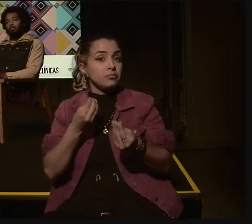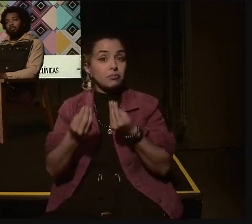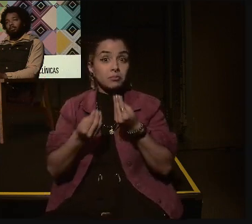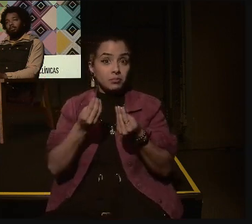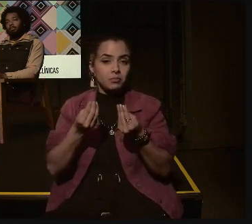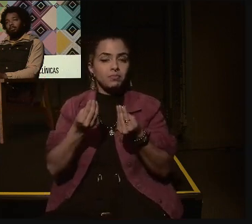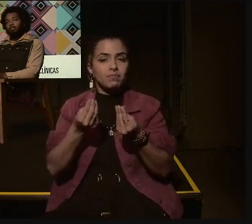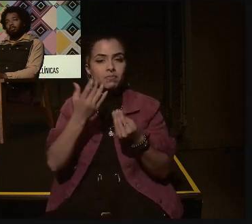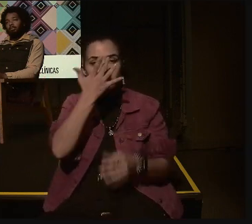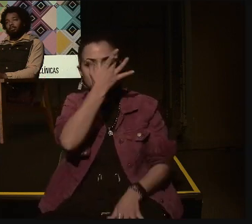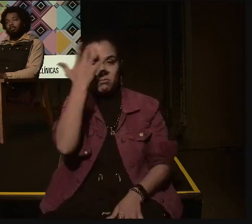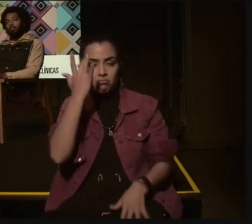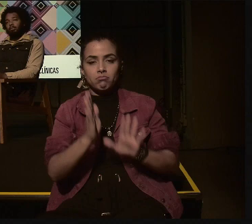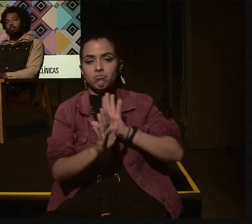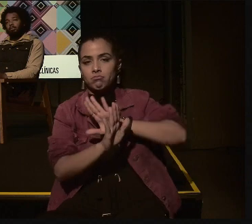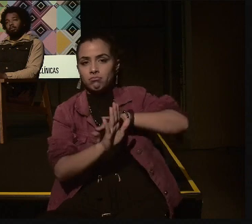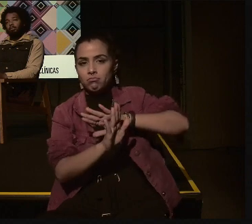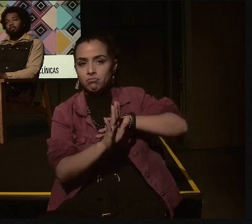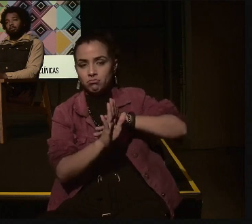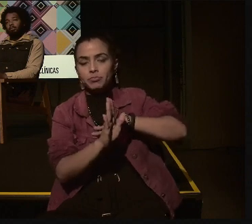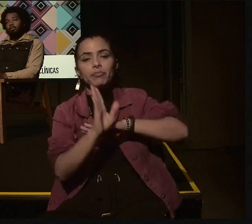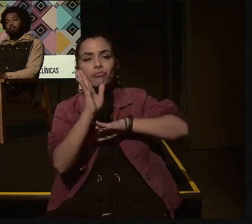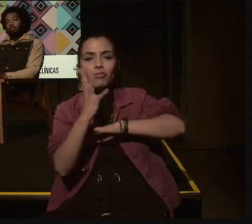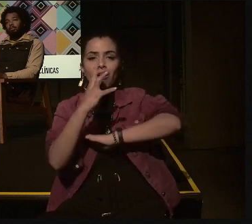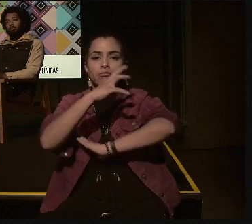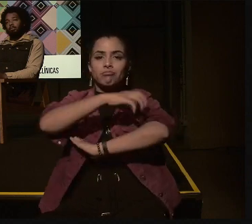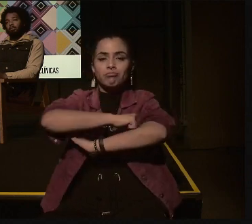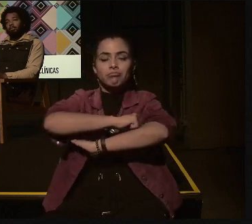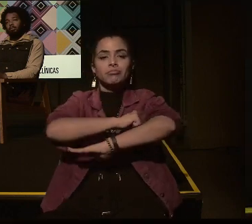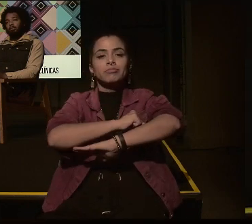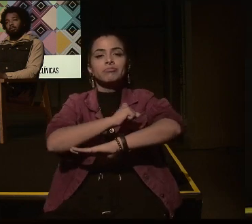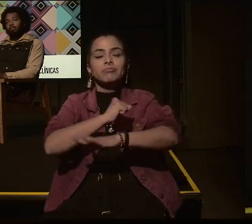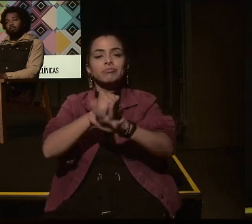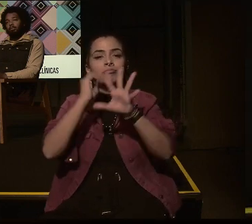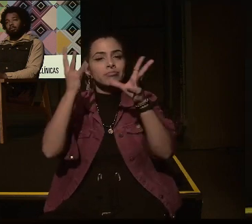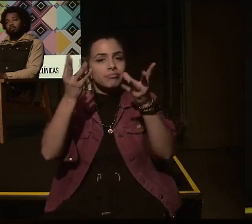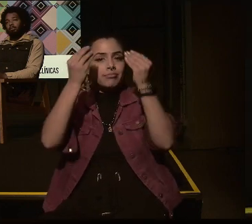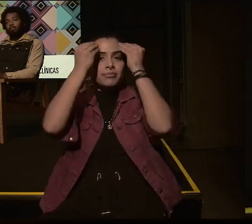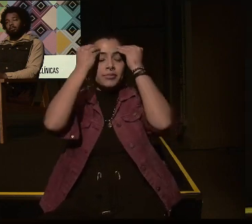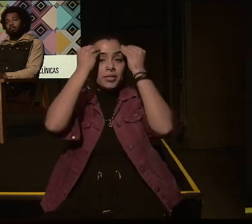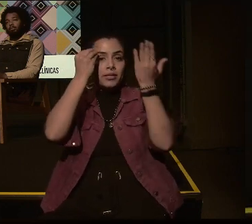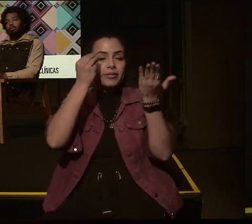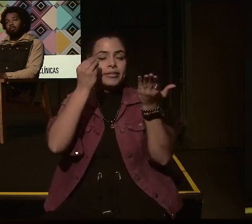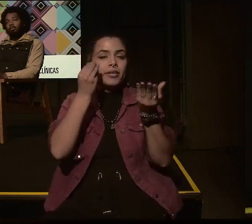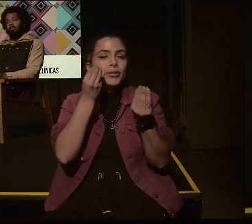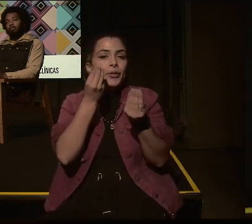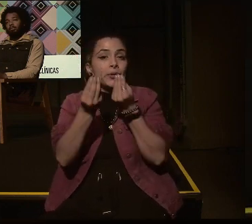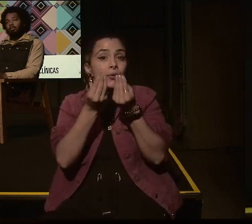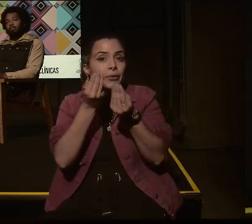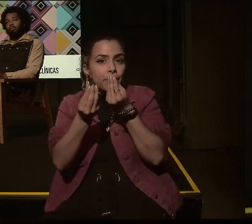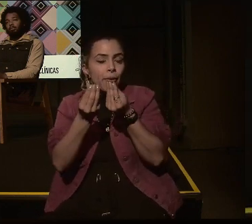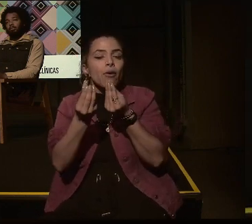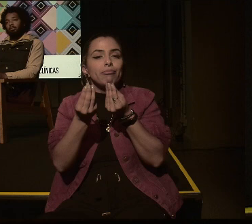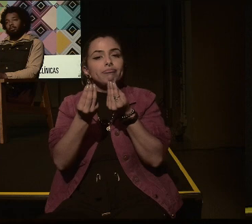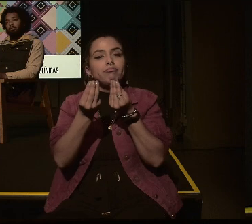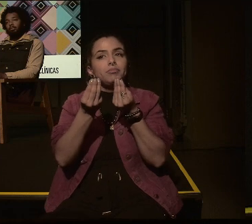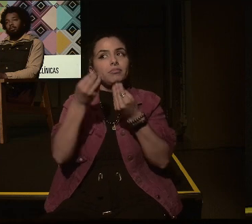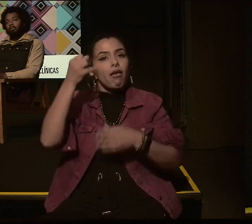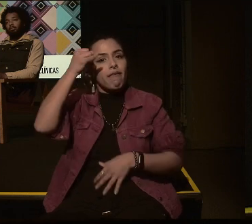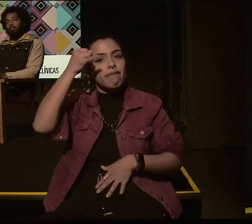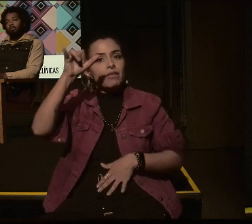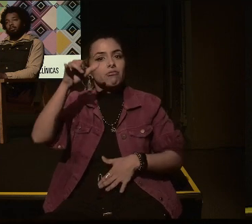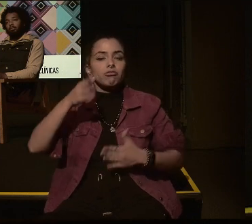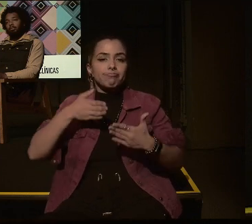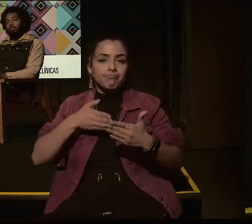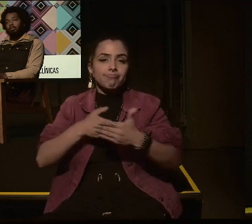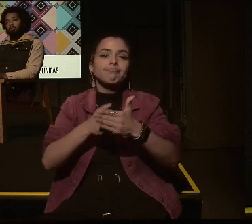é do enraizamento do discurso da democracia racial. Se isso também impede a gente, como que isso